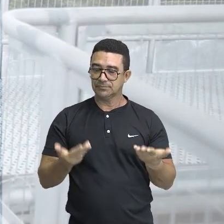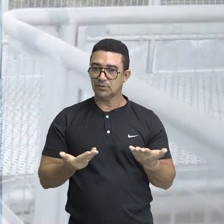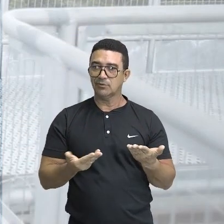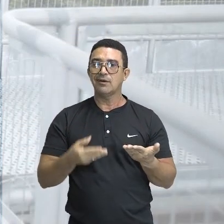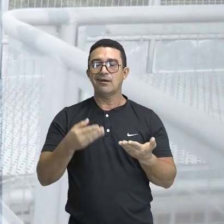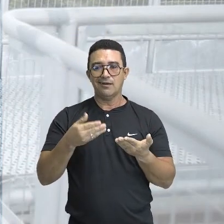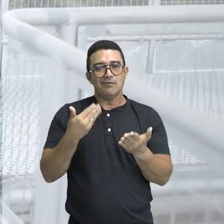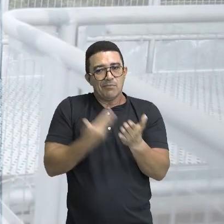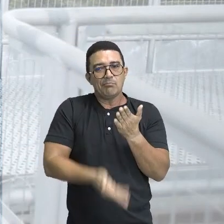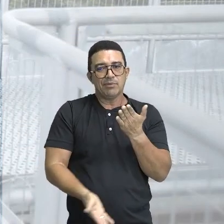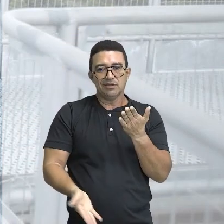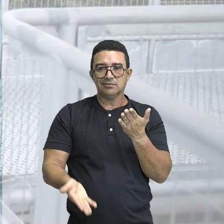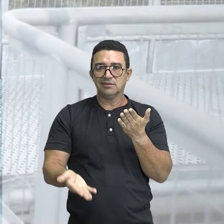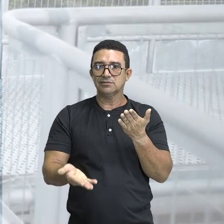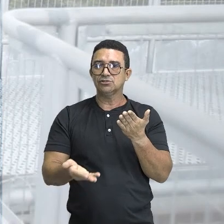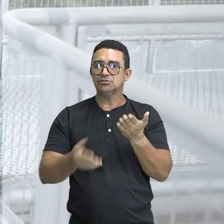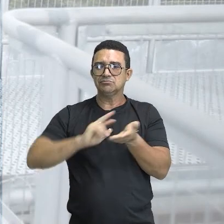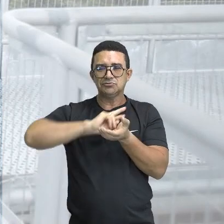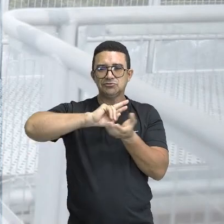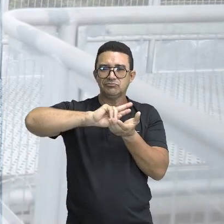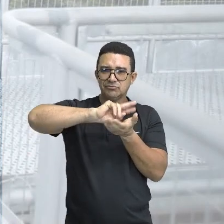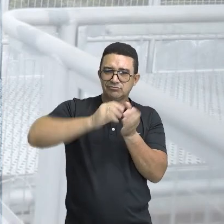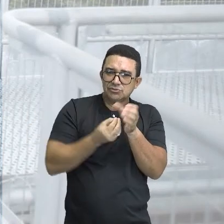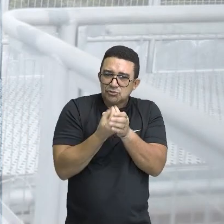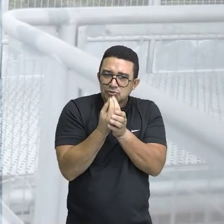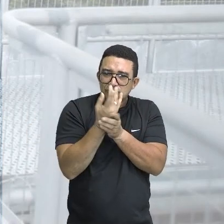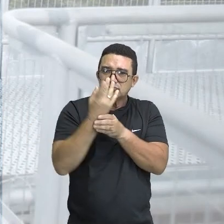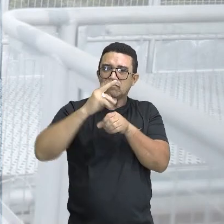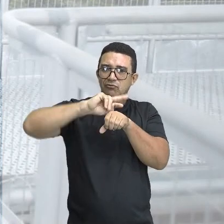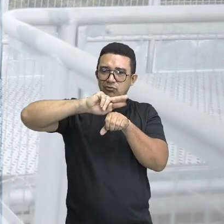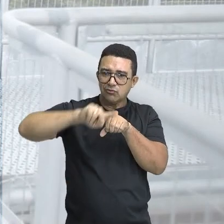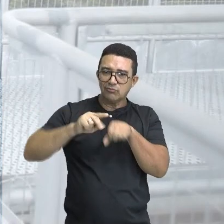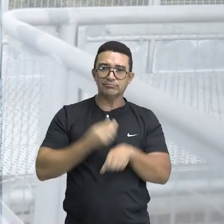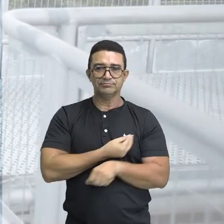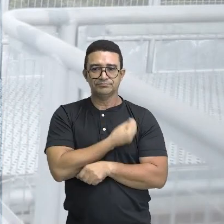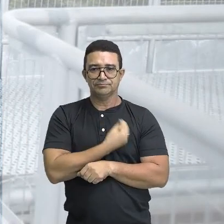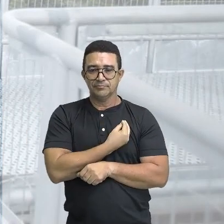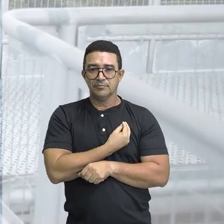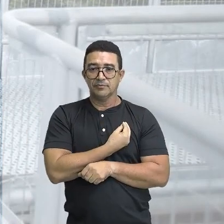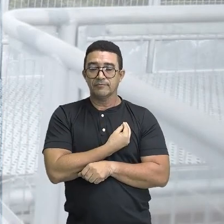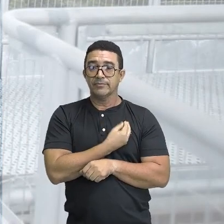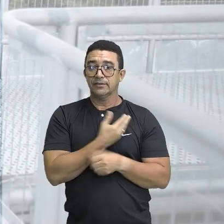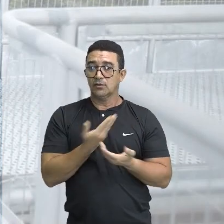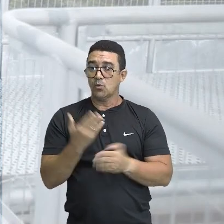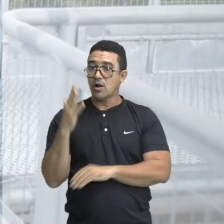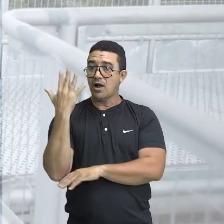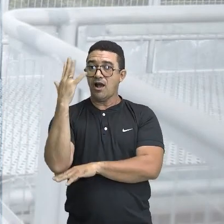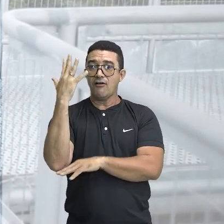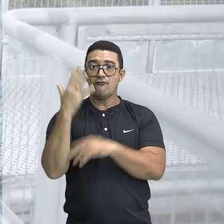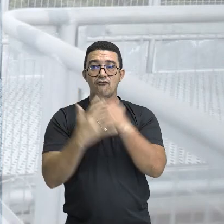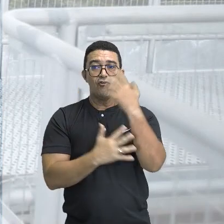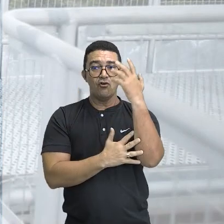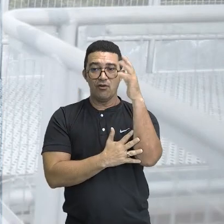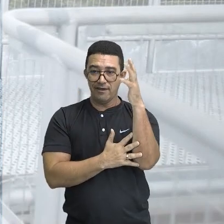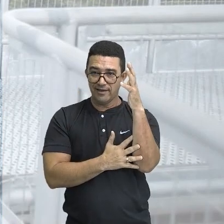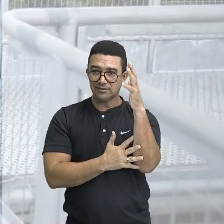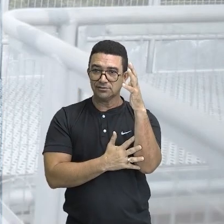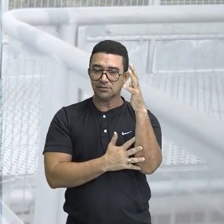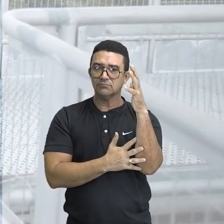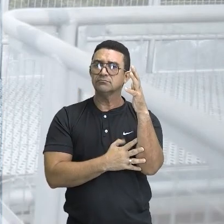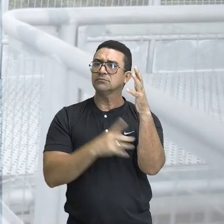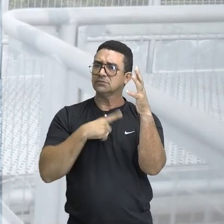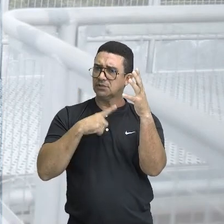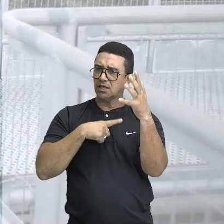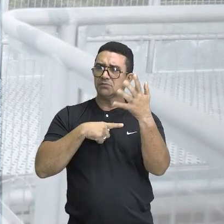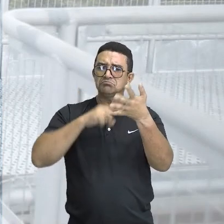perda irreparável de biodiversidade, né? A floresta, ela acaba aí abrigando, né,